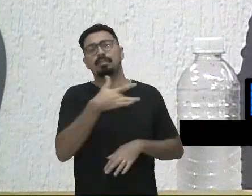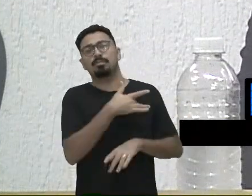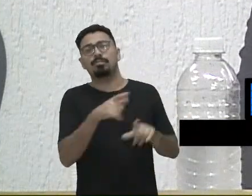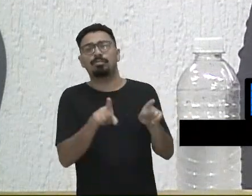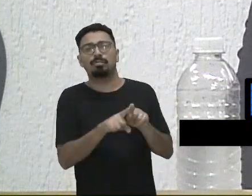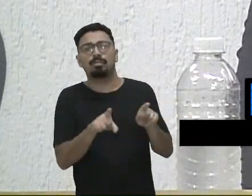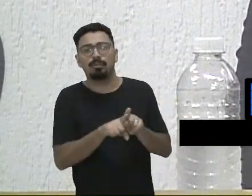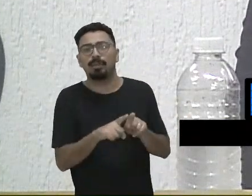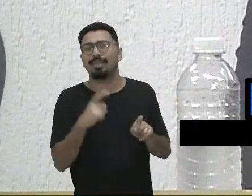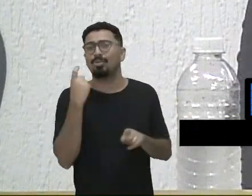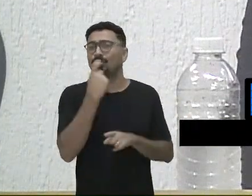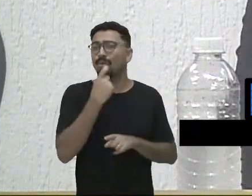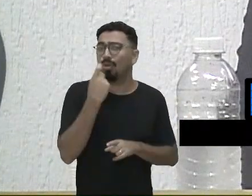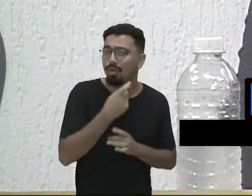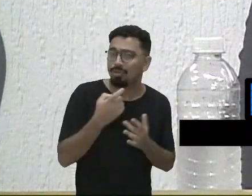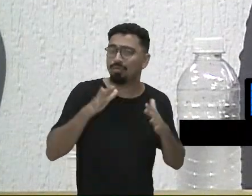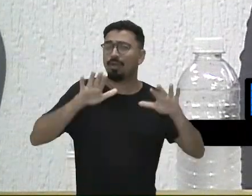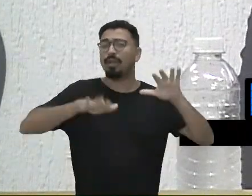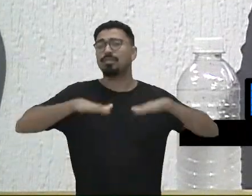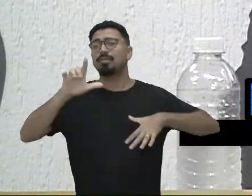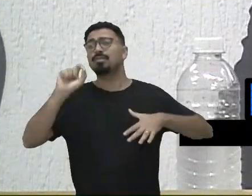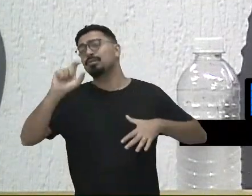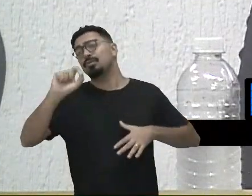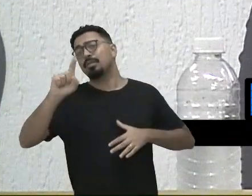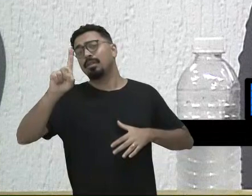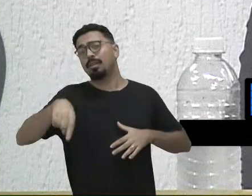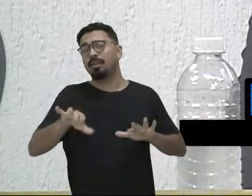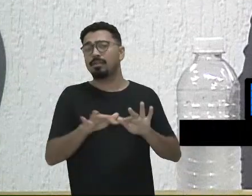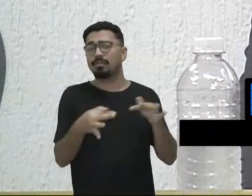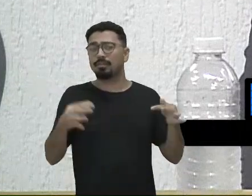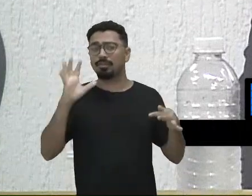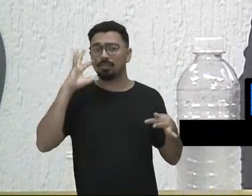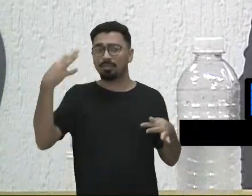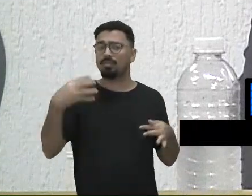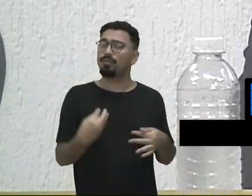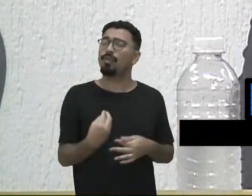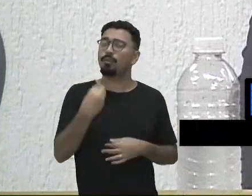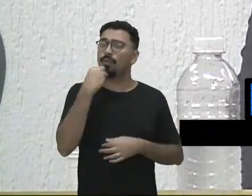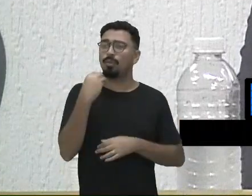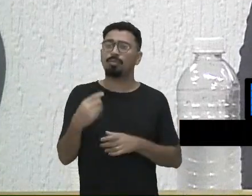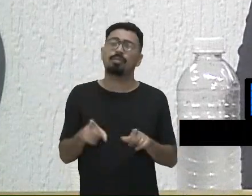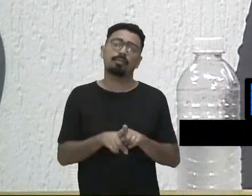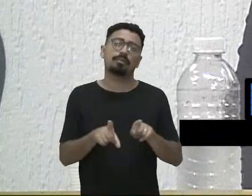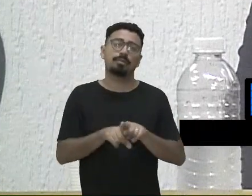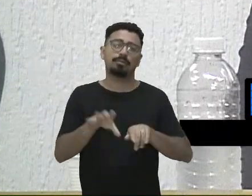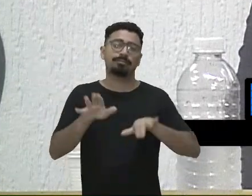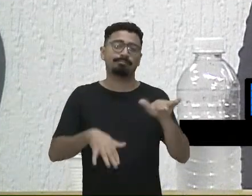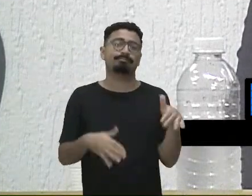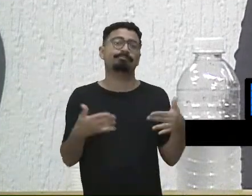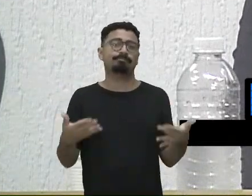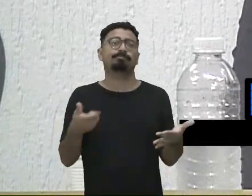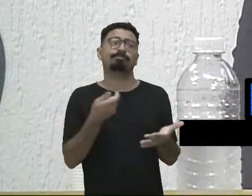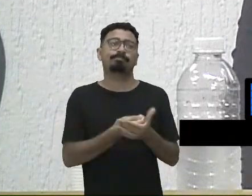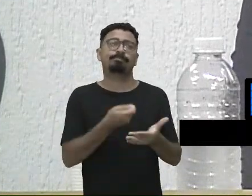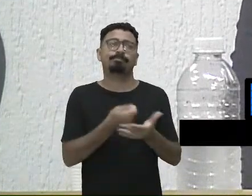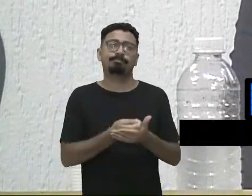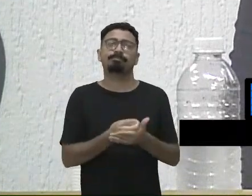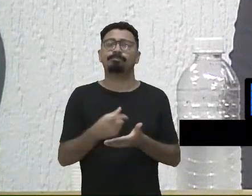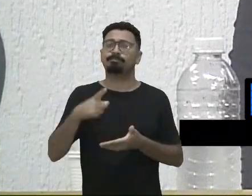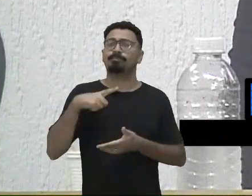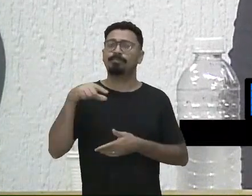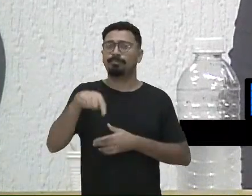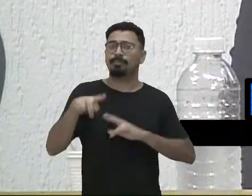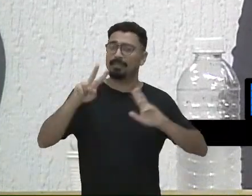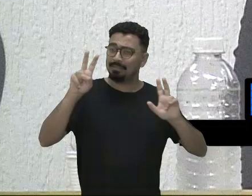odontológico. Às vezes uma questão simples de oportunidades que exigir essas